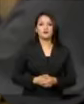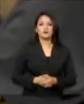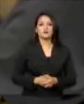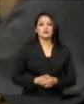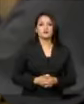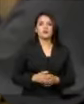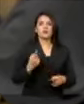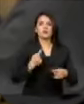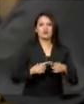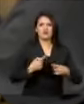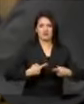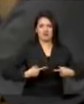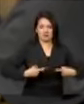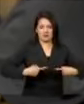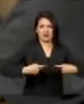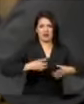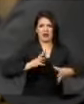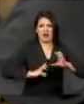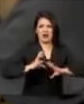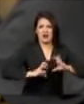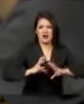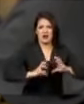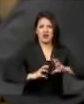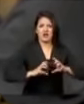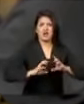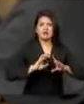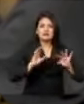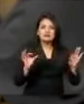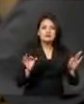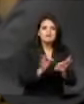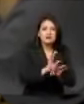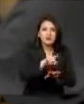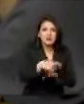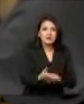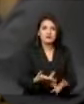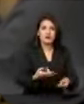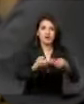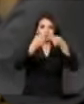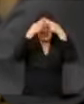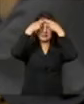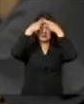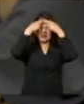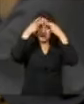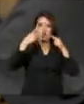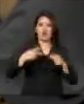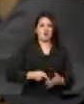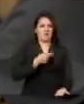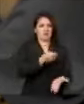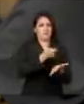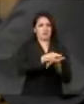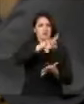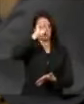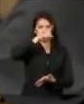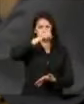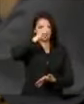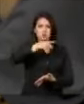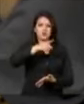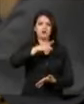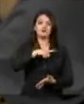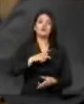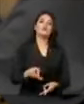no pós-guerra, depois dos traumas dos regimes totalitários, houve uma percepção, ministro Celso de Mello, de